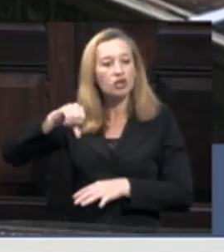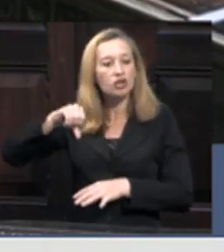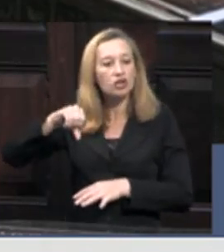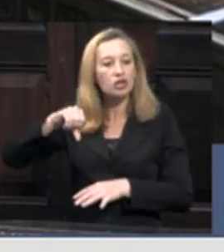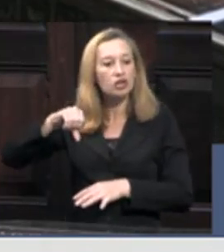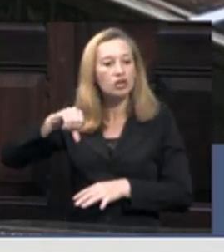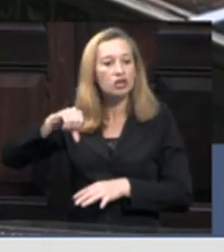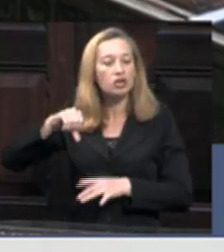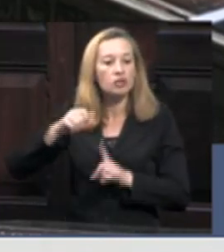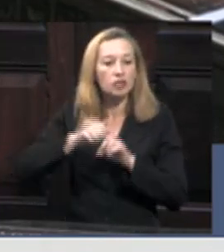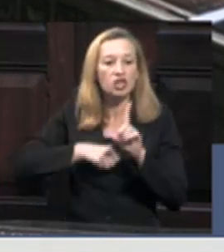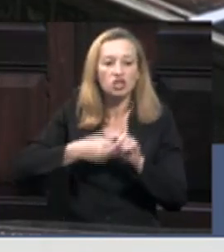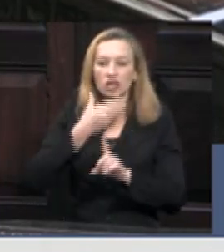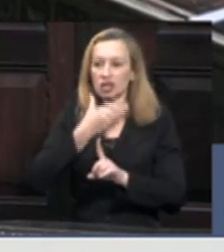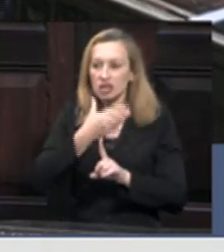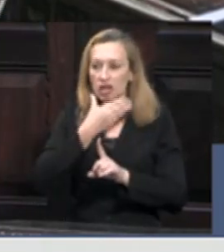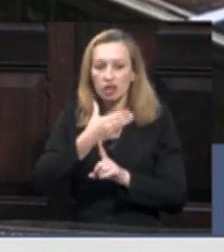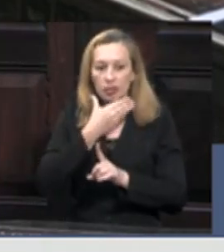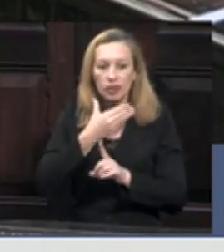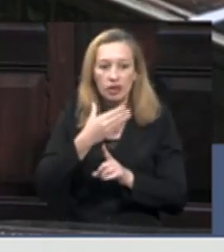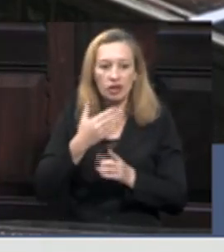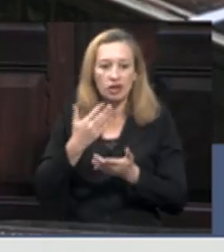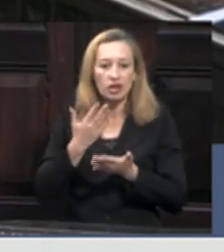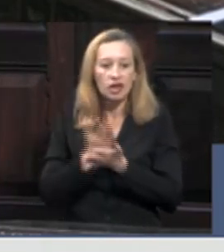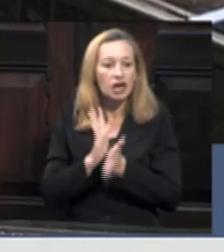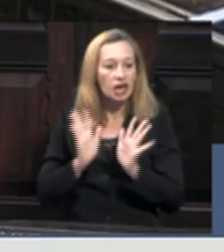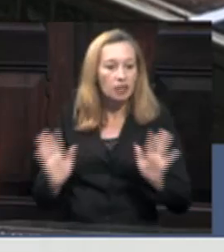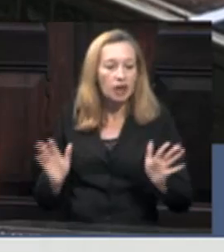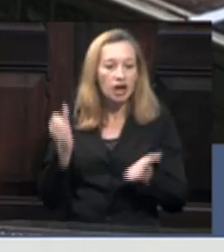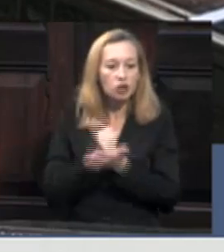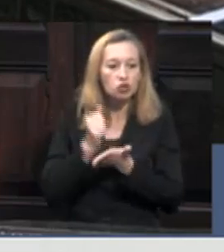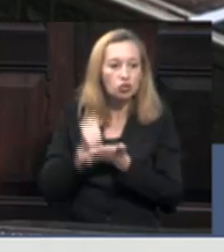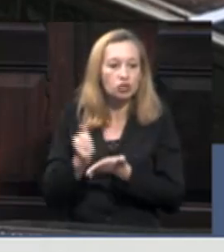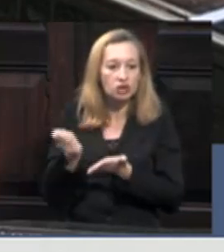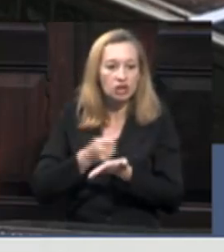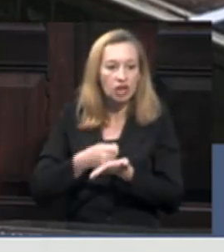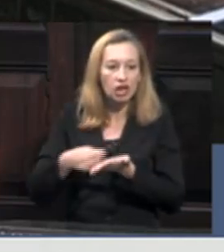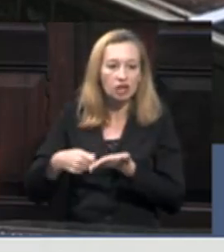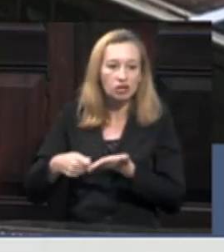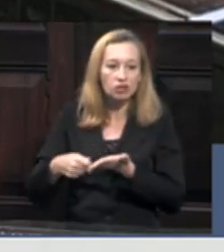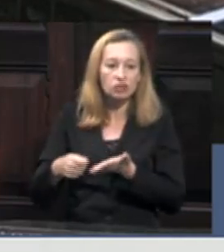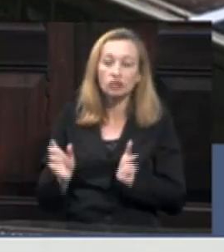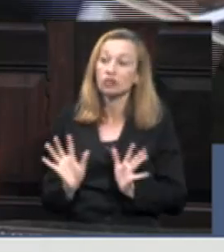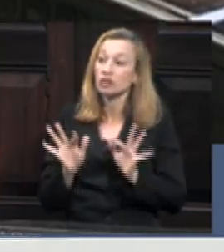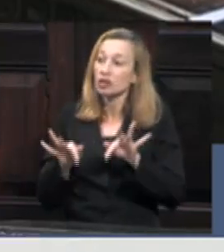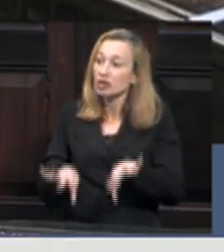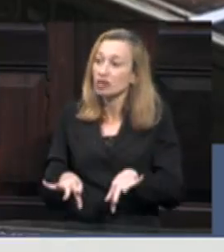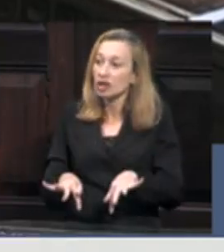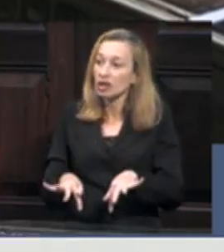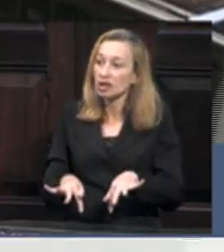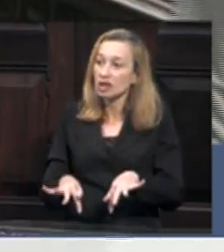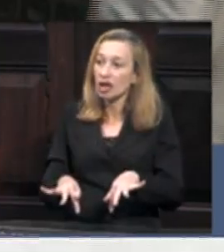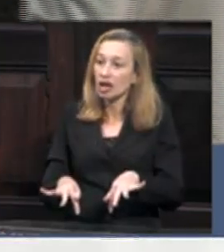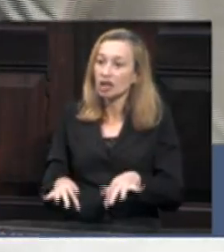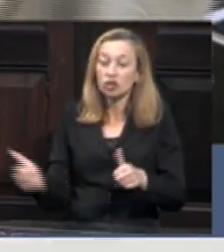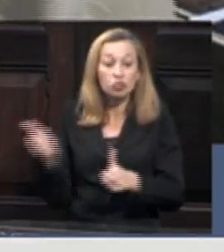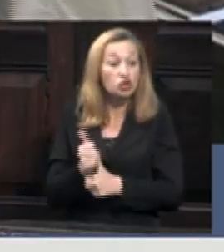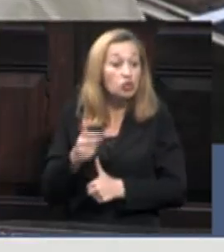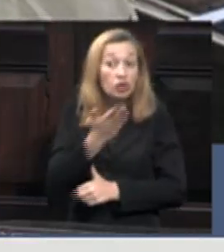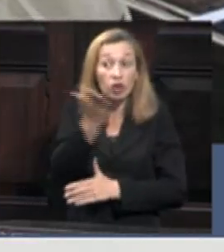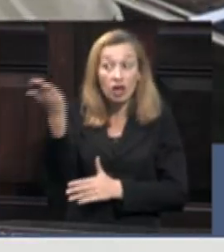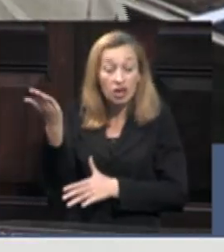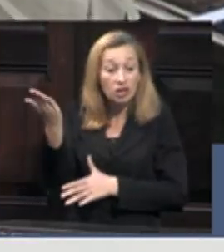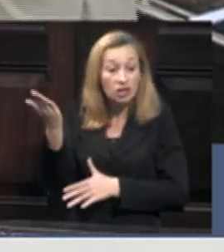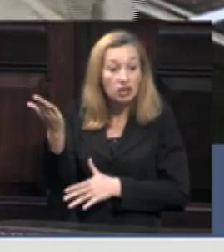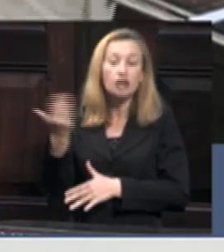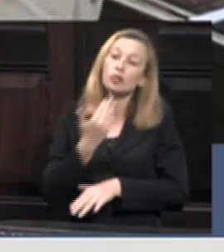200 contratos desses que estão lá, ocupando o lugar desses que fizeram concurso público. Então, eu quero aqui fazer um apelo a